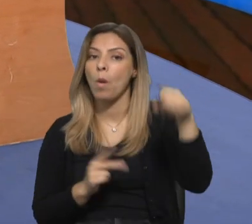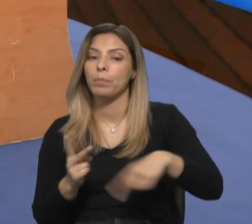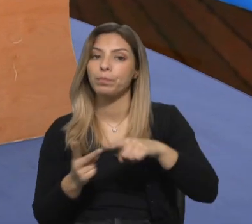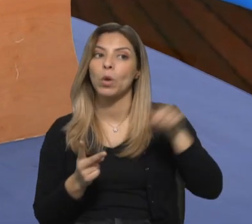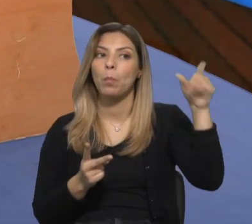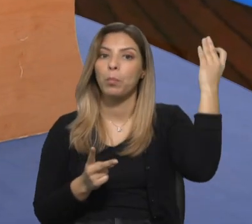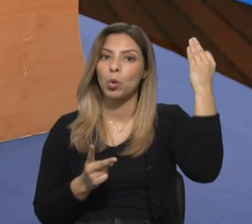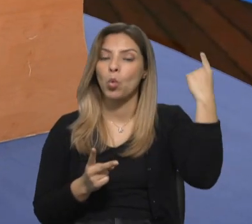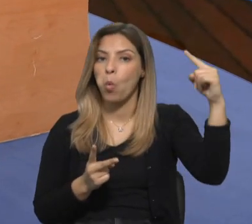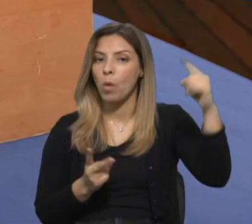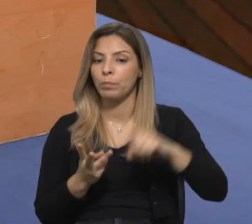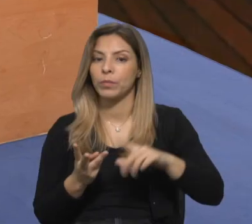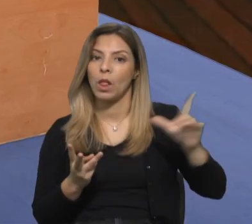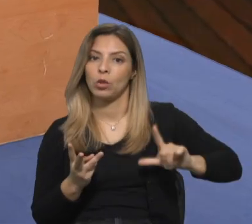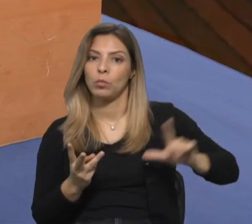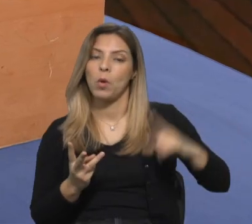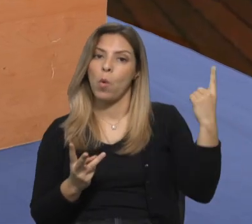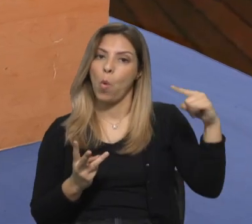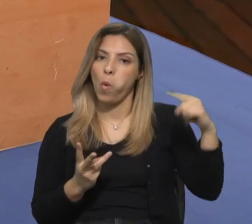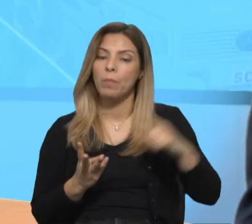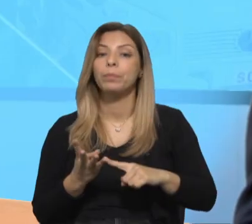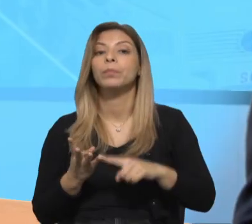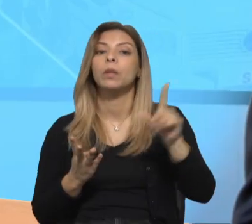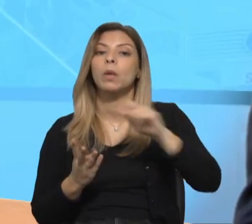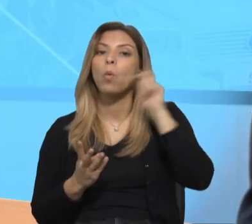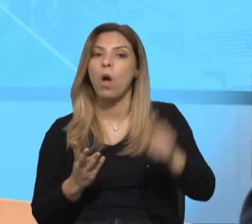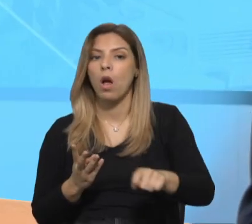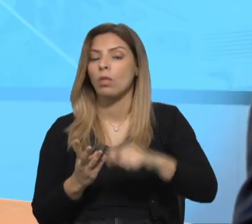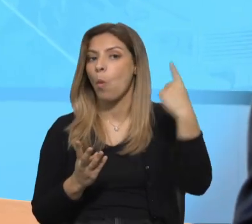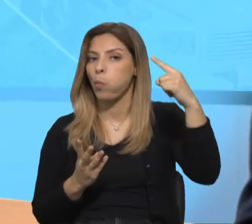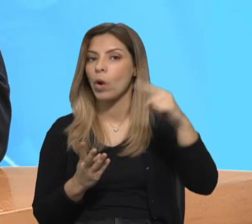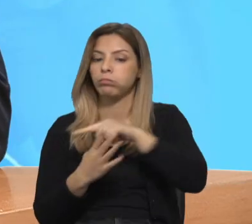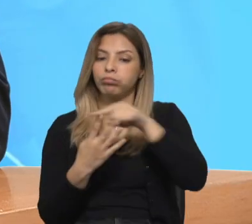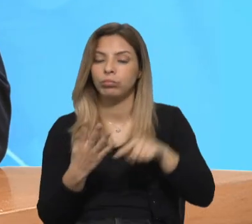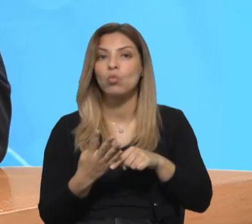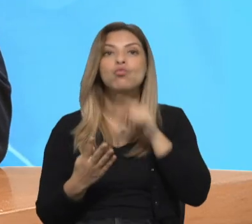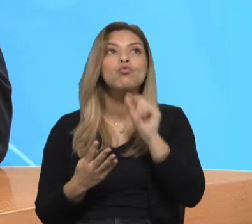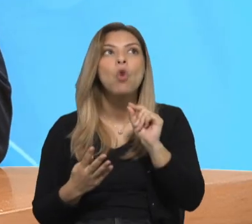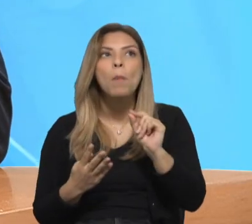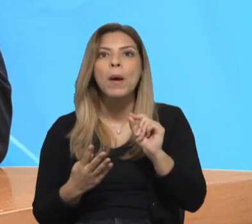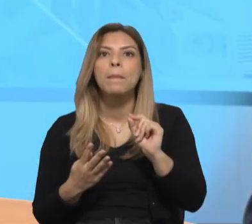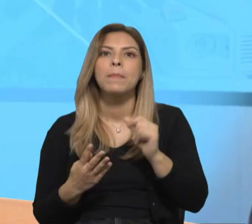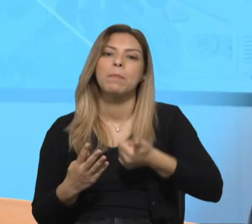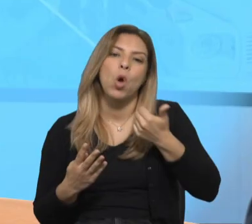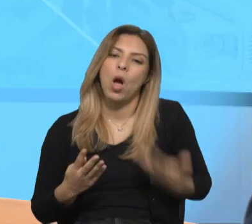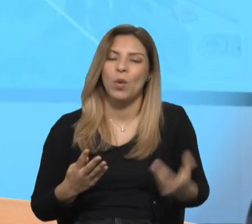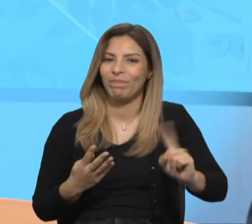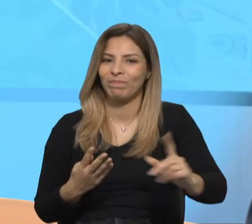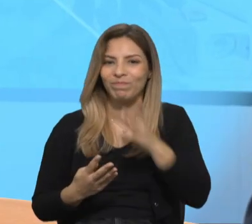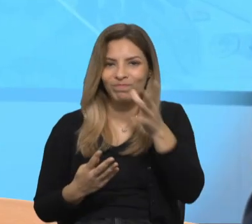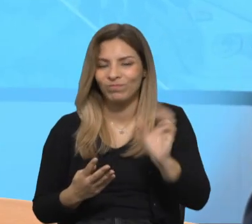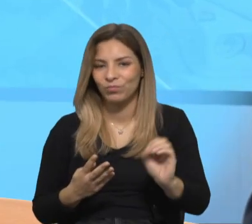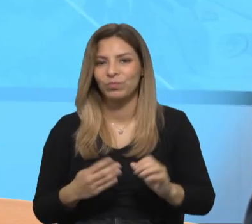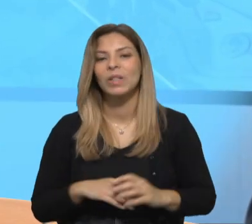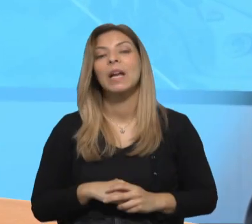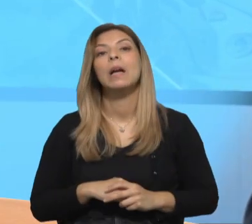tinha outro, a Diocese de Lisboa tinha outro e a Diocese da Guarda outro. Podia dizer o nome deles, mas não vou dizer agora. Sim. E que causa